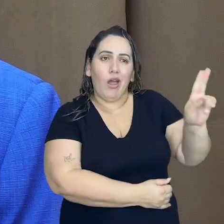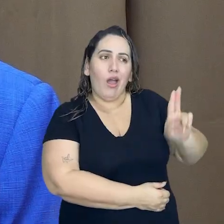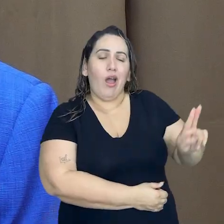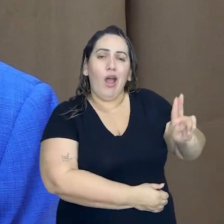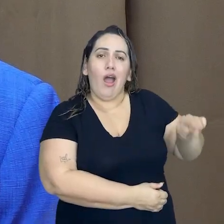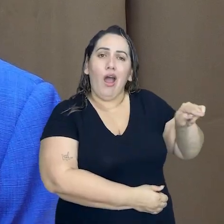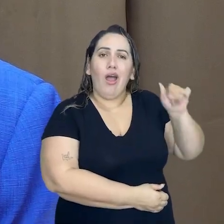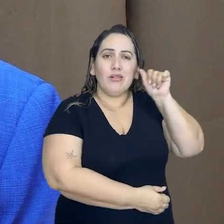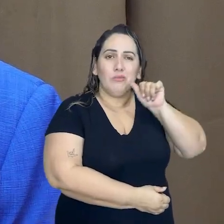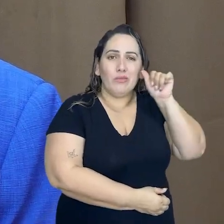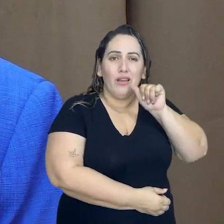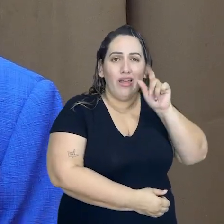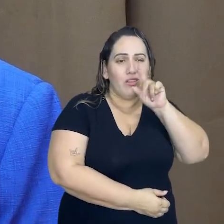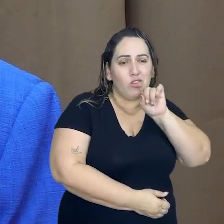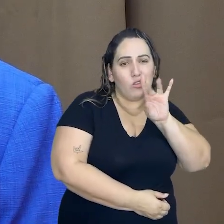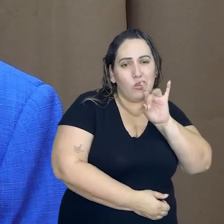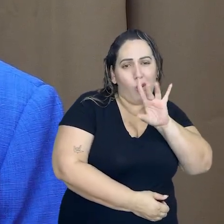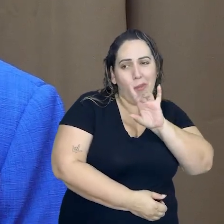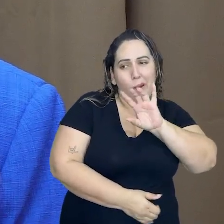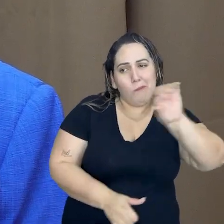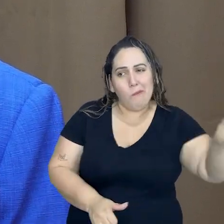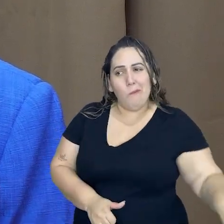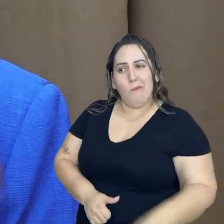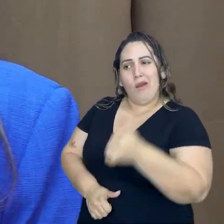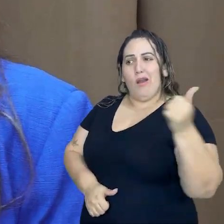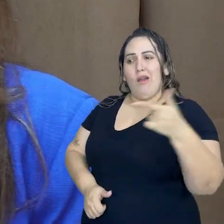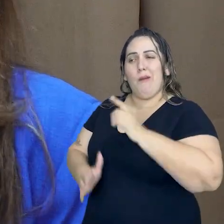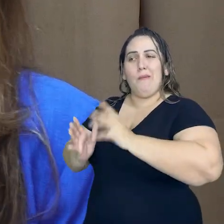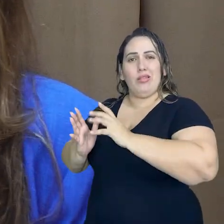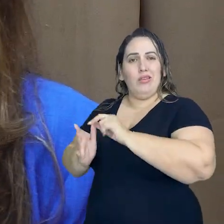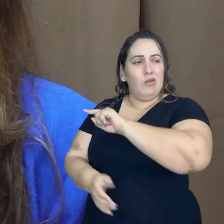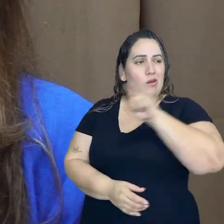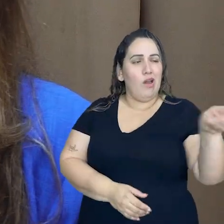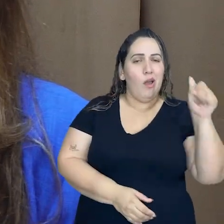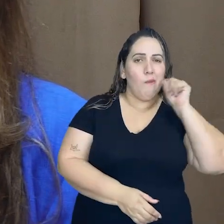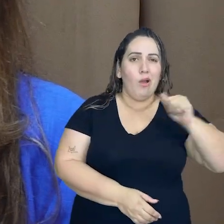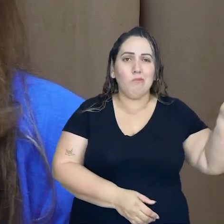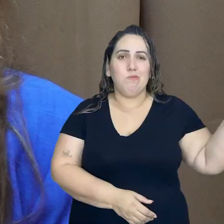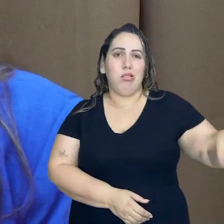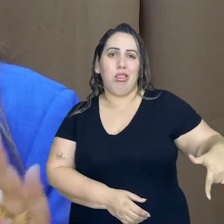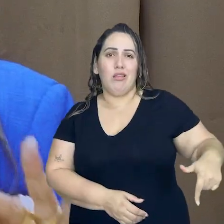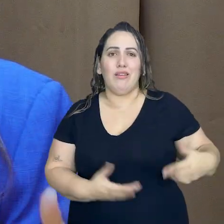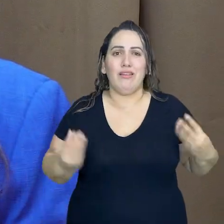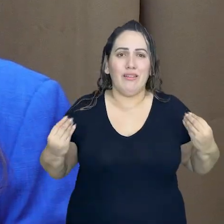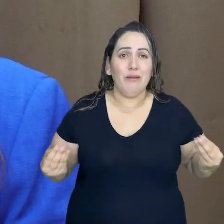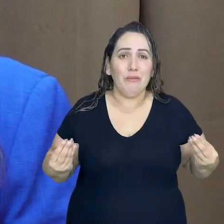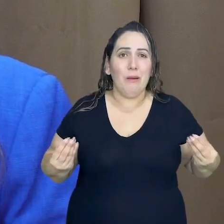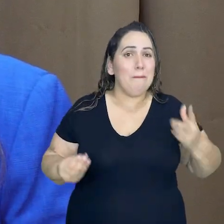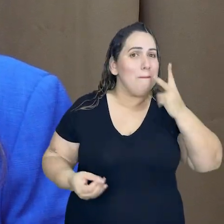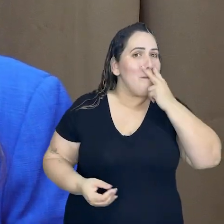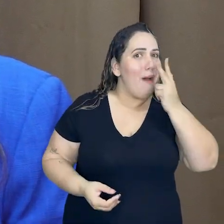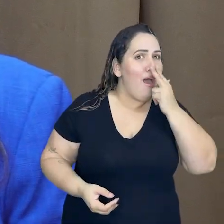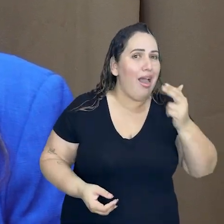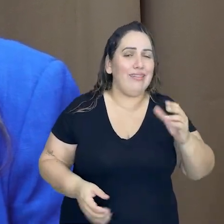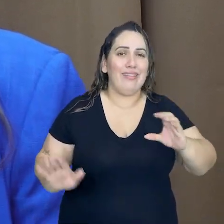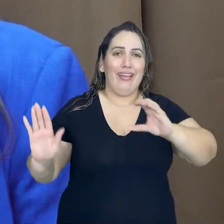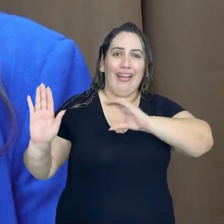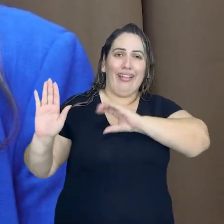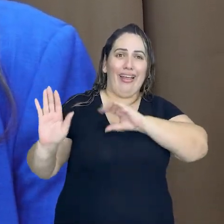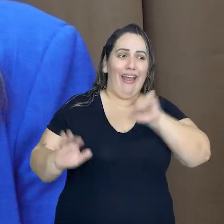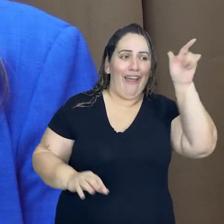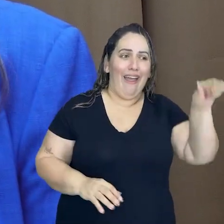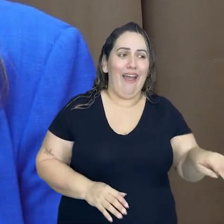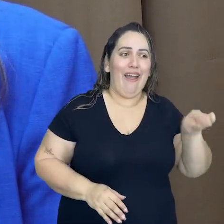que ela se candidatou e ela teve cotada para ser ministra do STJ, uma sumidade, tá certo?